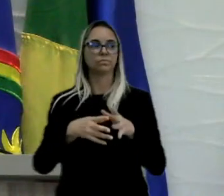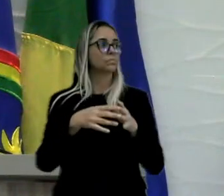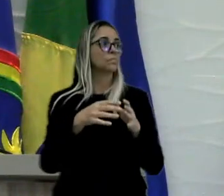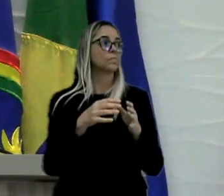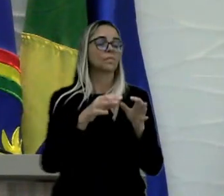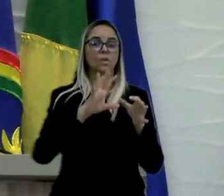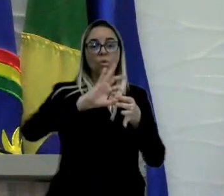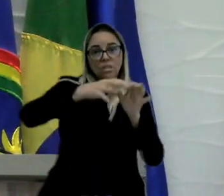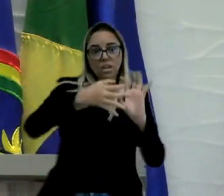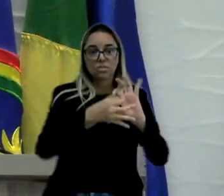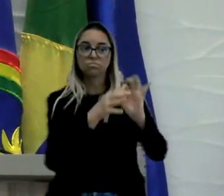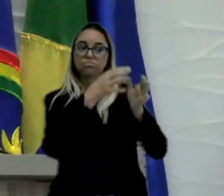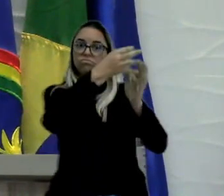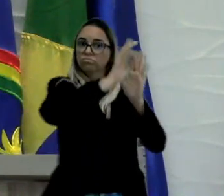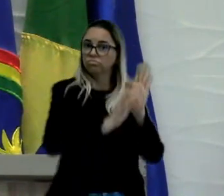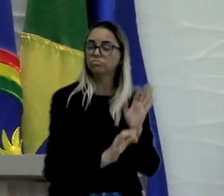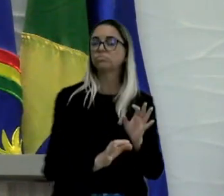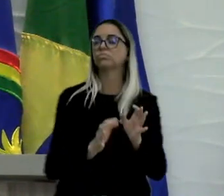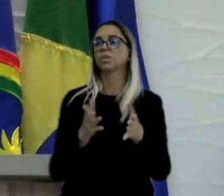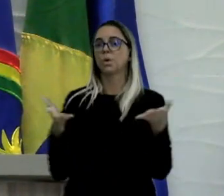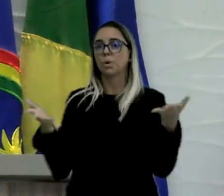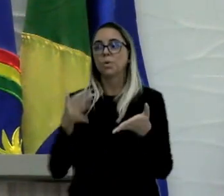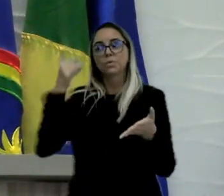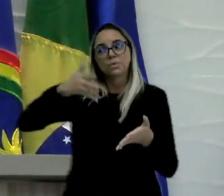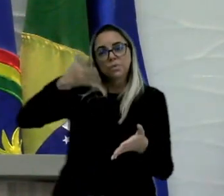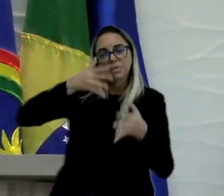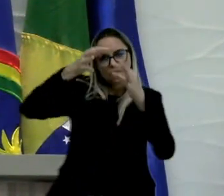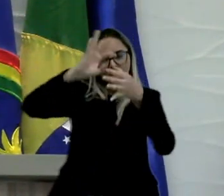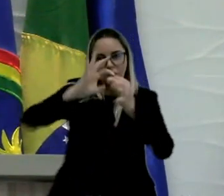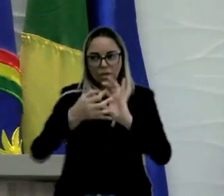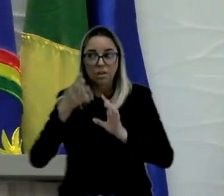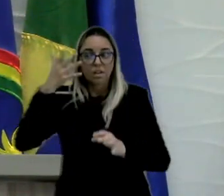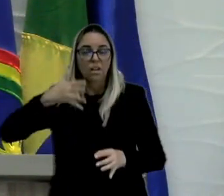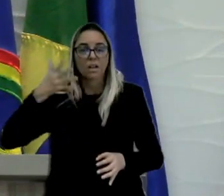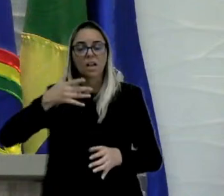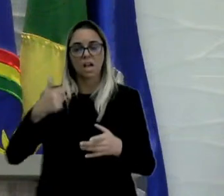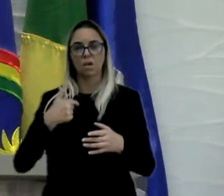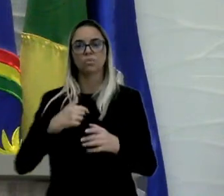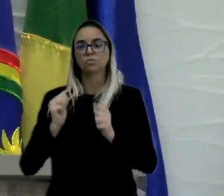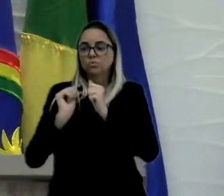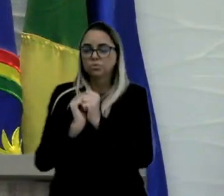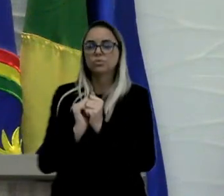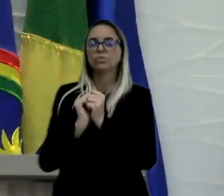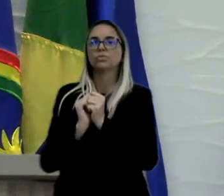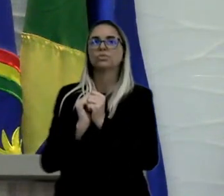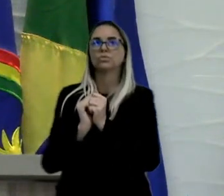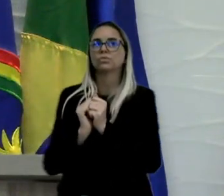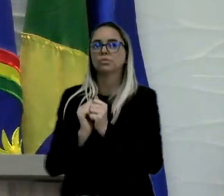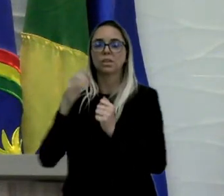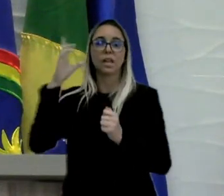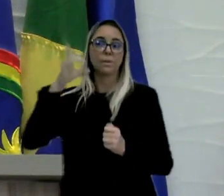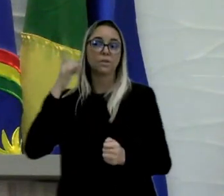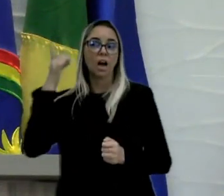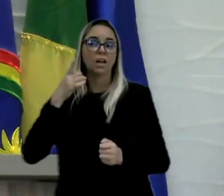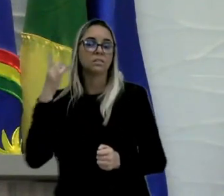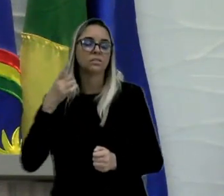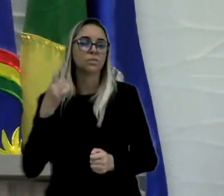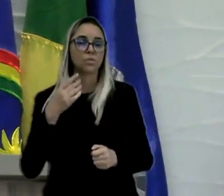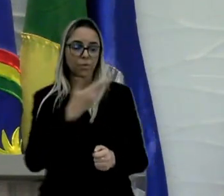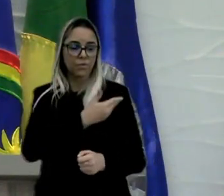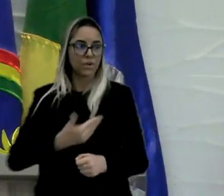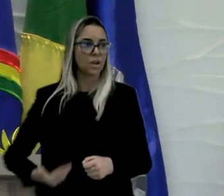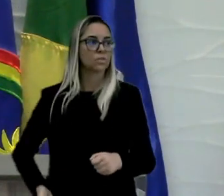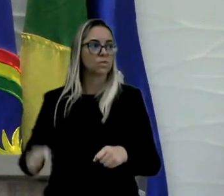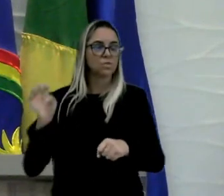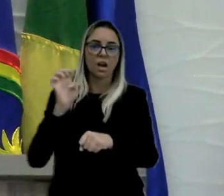desse a gente tá aqui hoje eu vou falar por mim eu sou da base aliada do da deputada que faz parte do Governo do